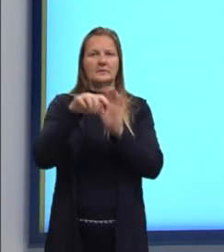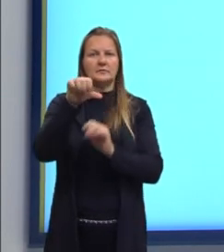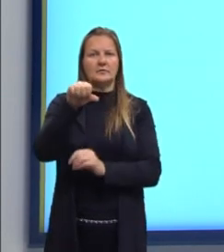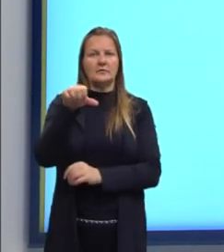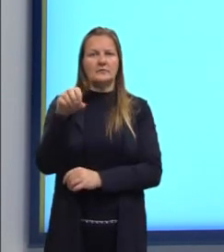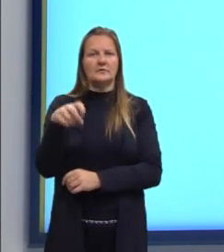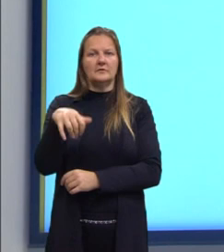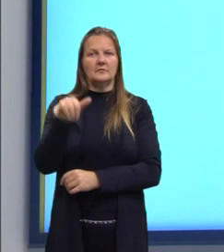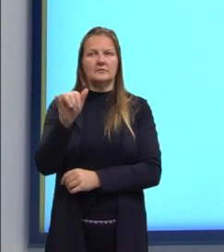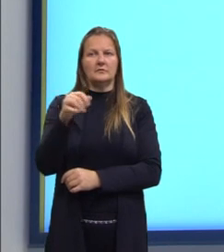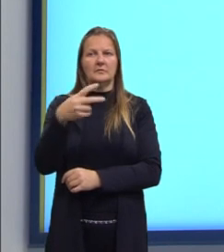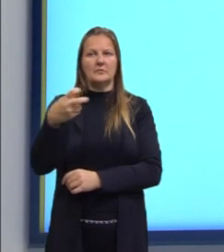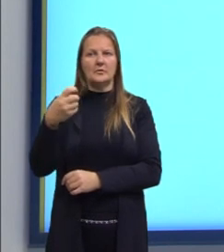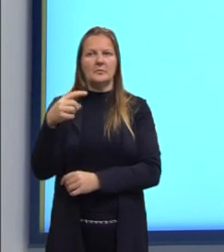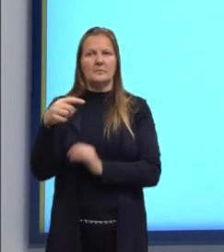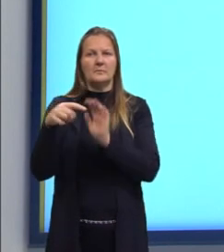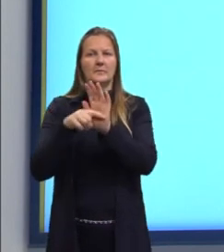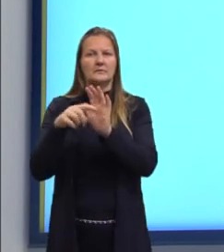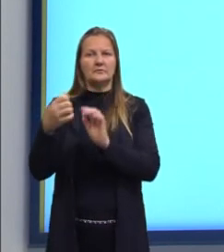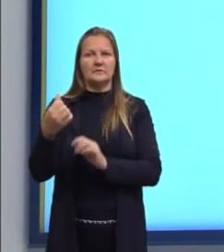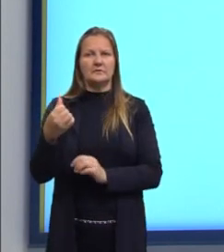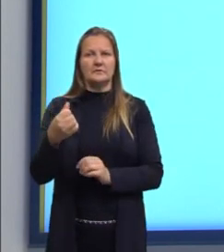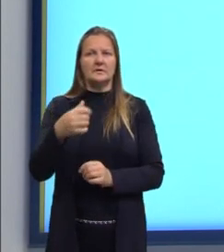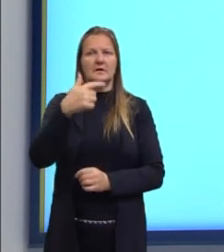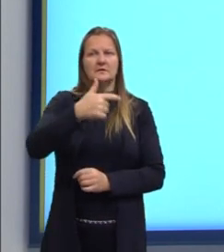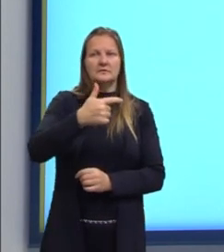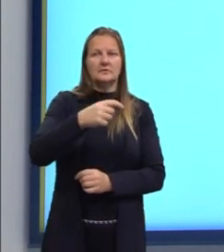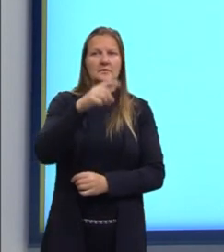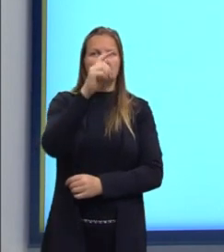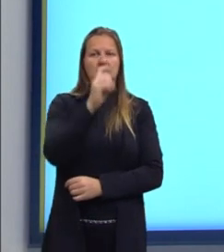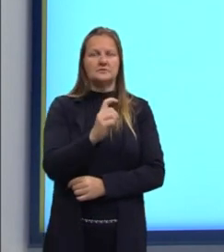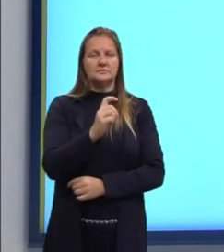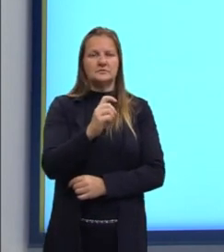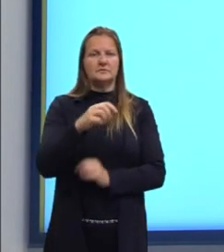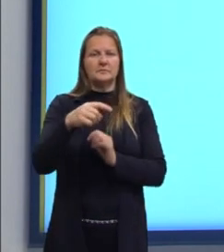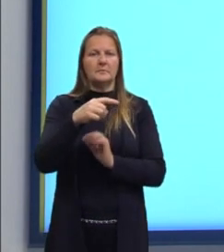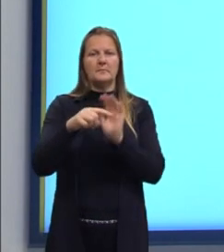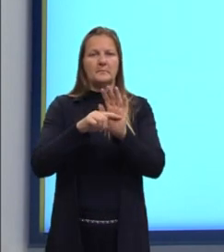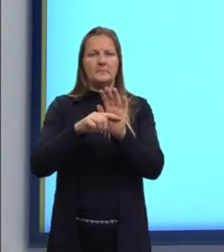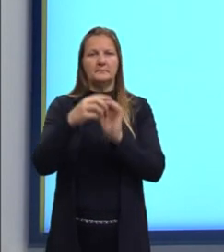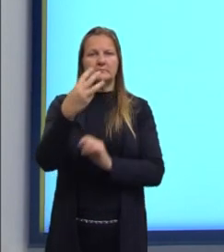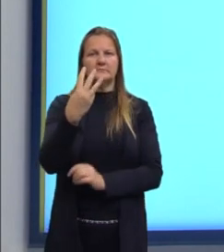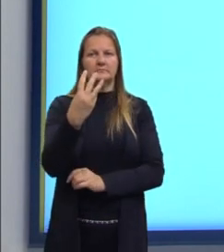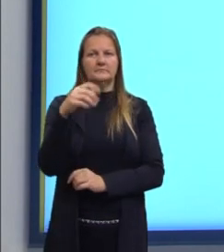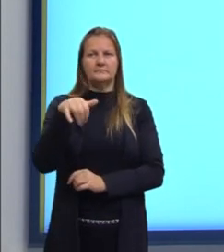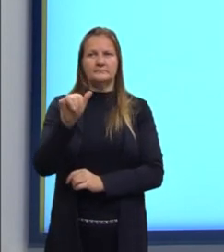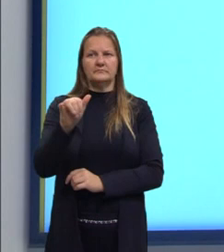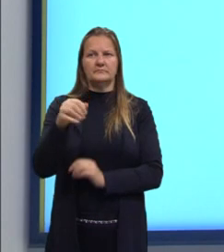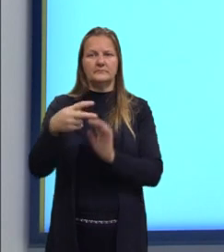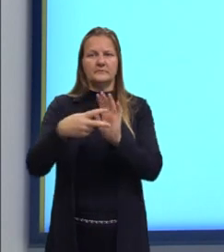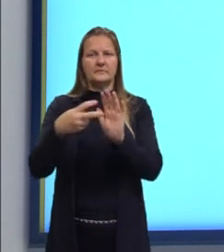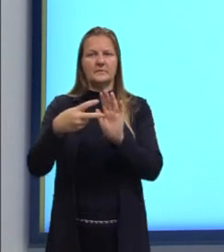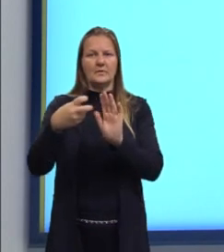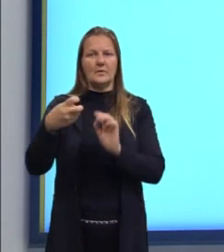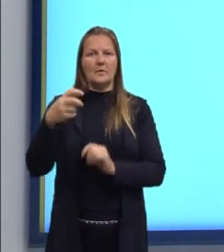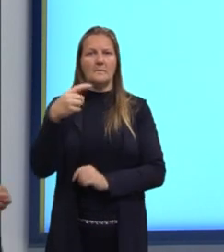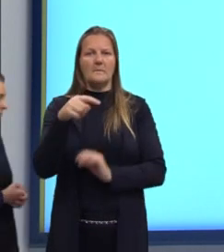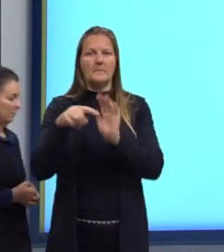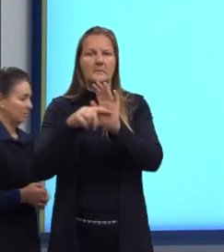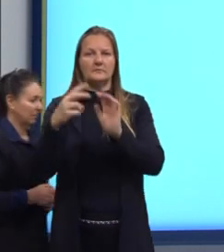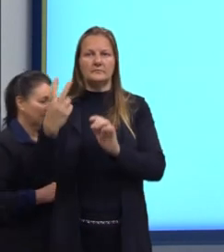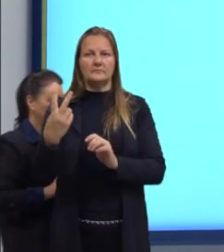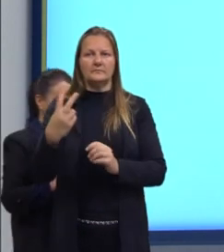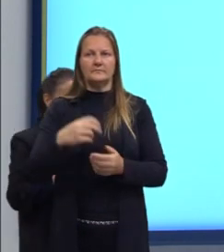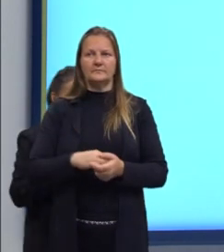9y = - 6 e a segunda equação x - 3y = -